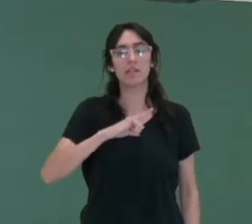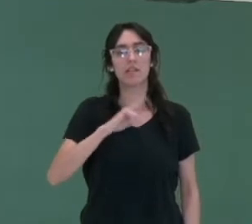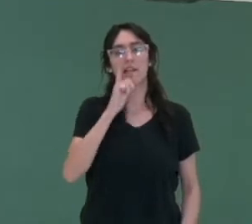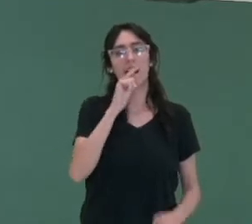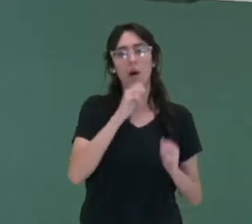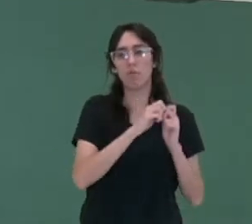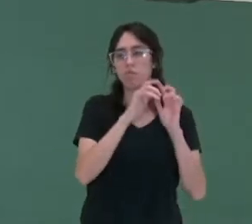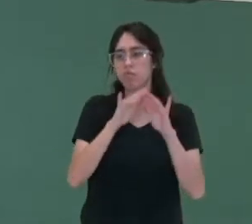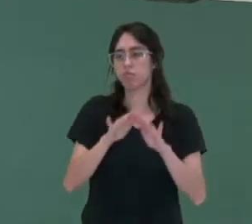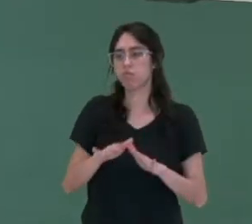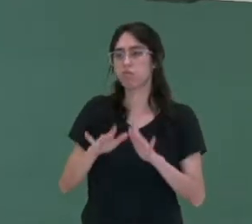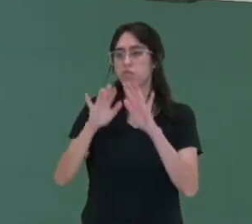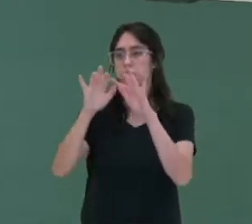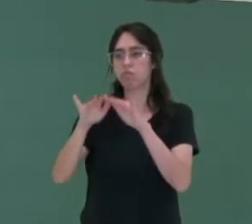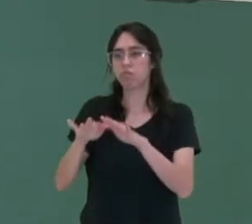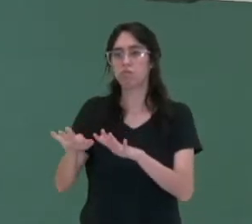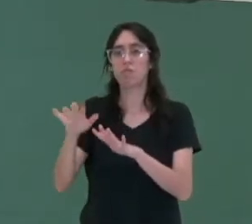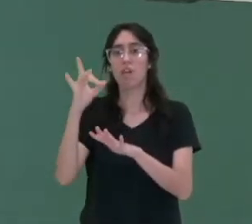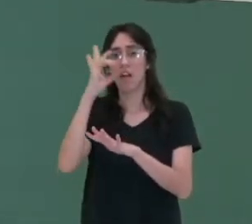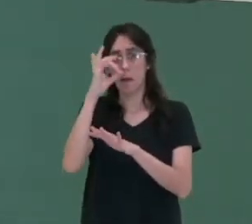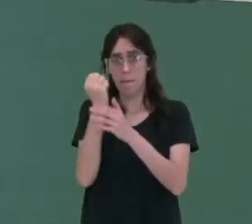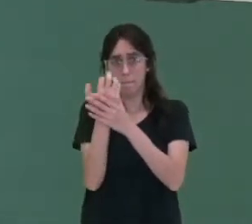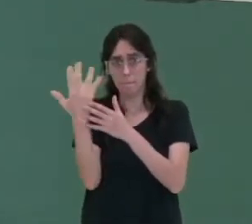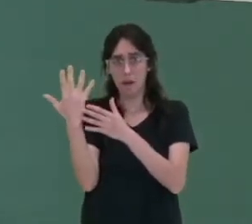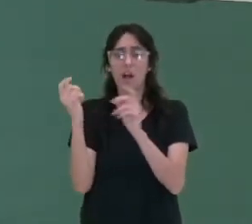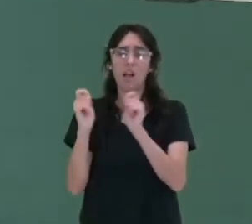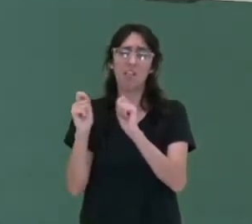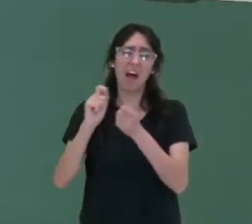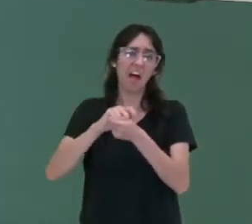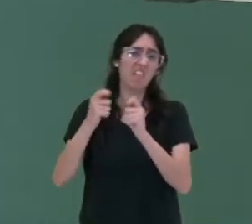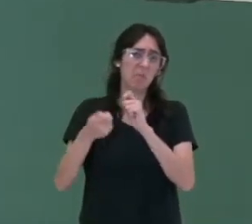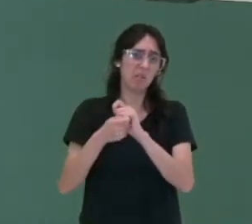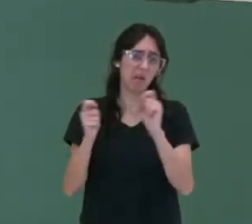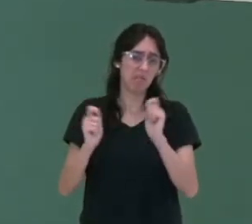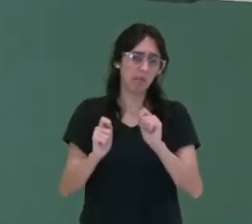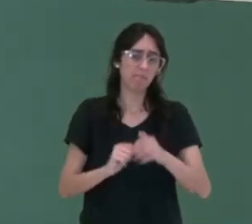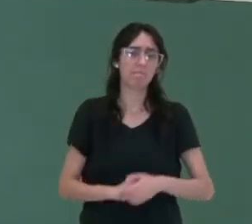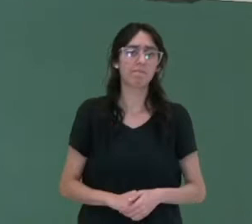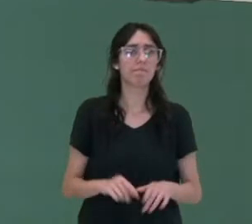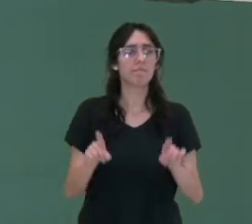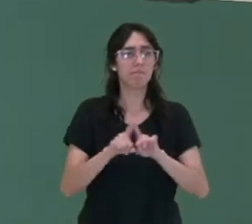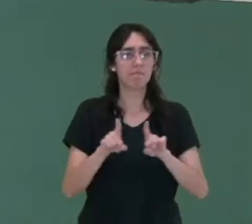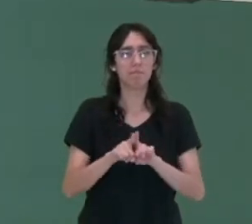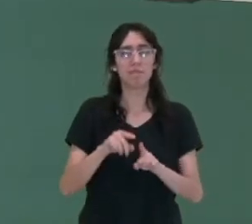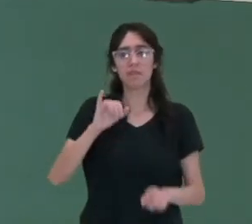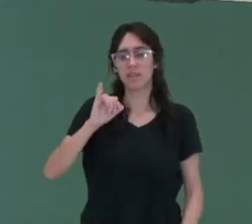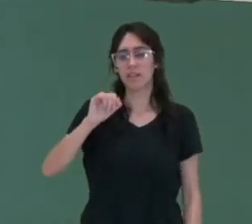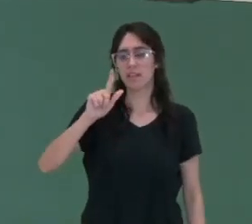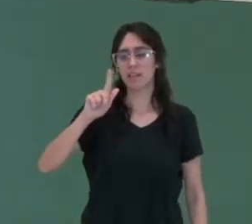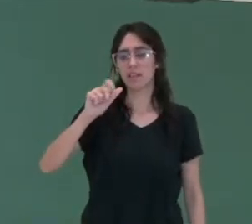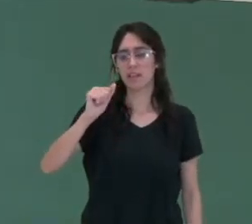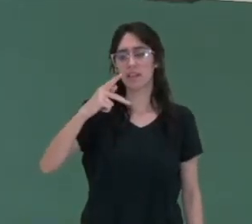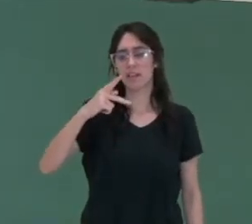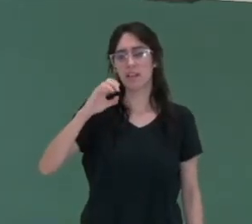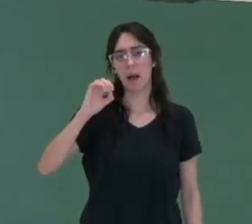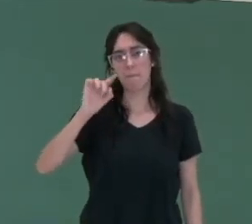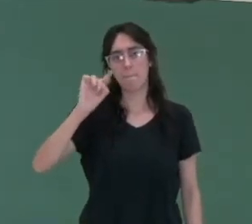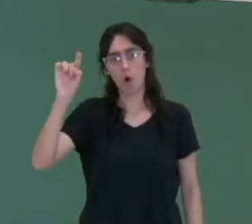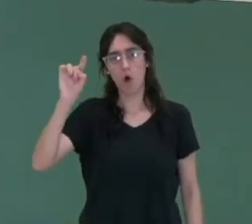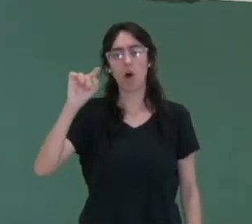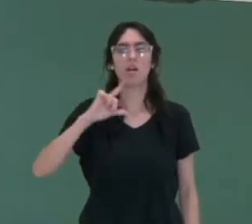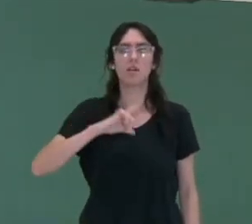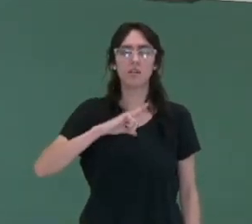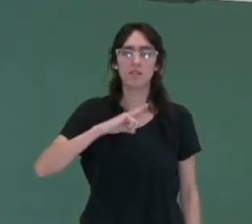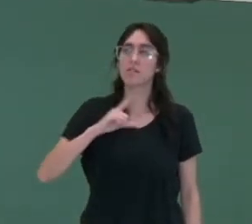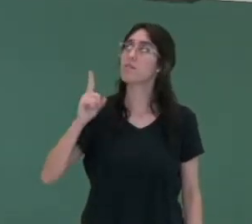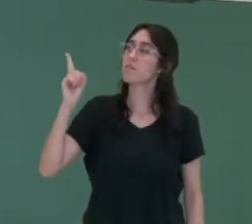plantas, por sua vez, conseguem se adaptar a essas características, e a floresta de igapó, que ocorre justamente nas áreas que estão